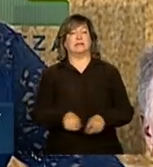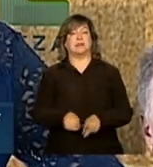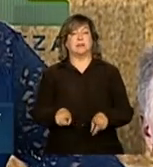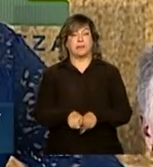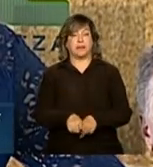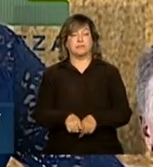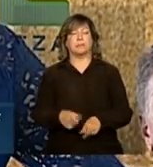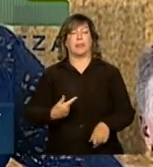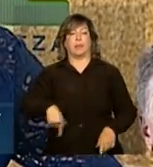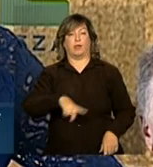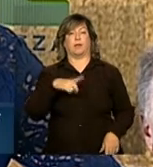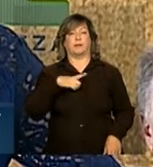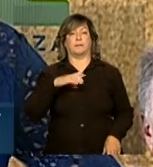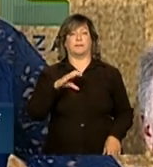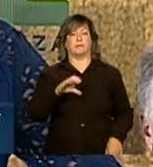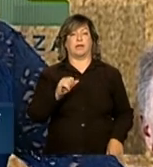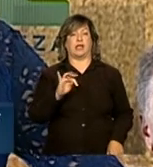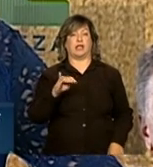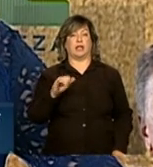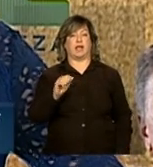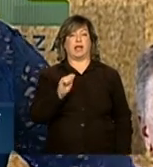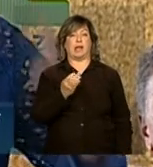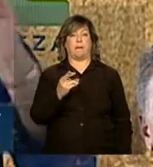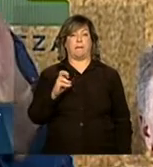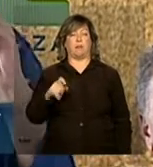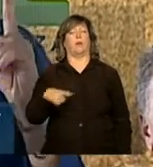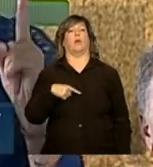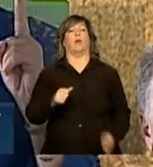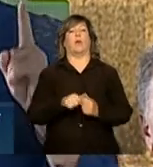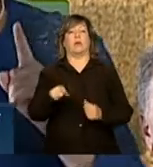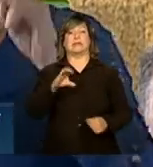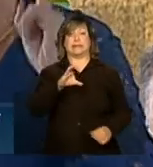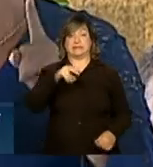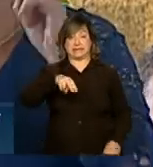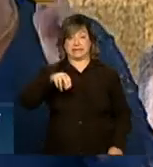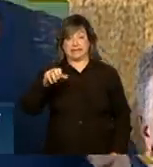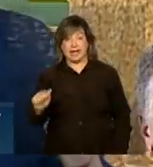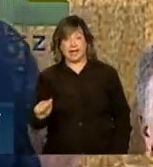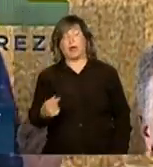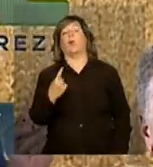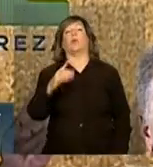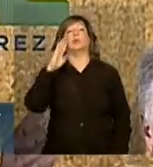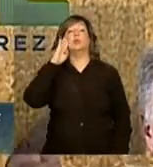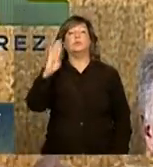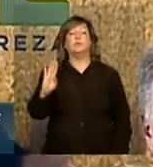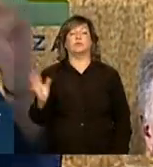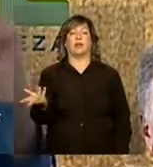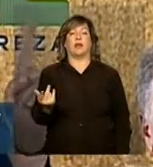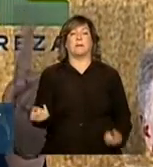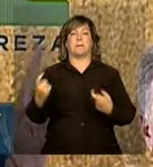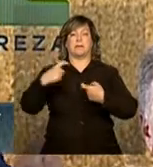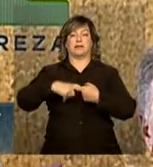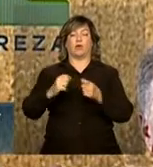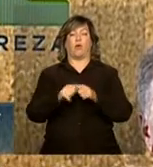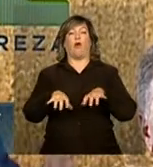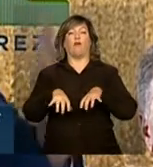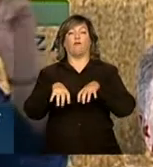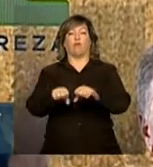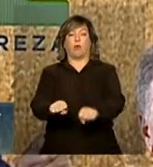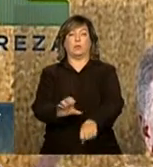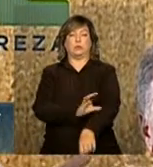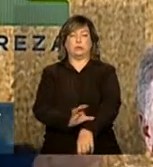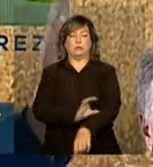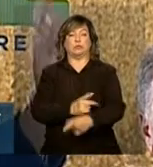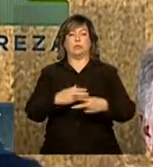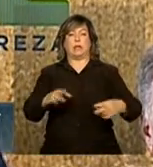temos, na Cátia Abreu, por meio da CNA, um dos grandes parceiros na formação